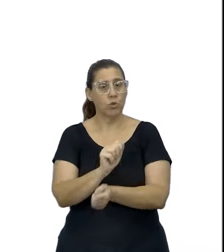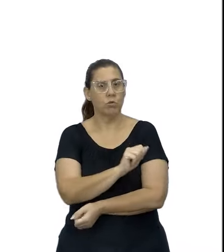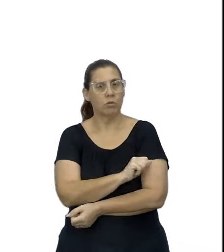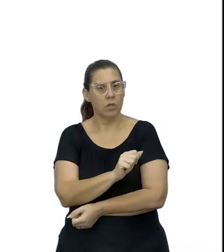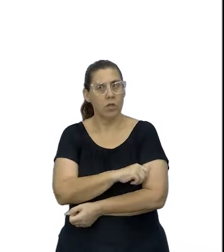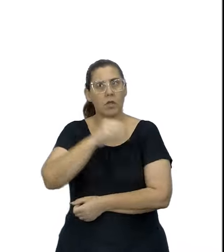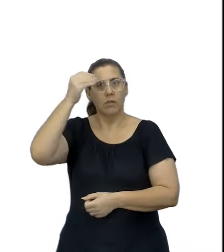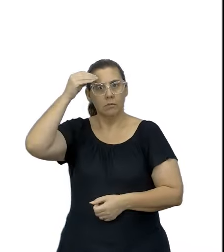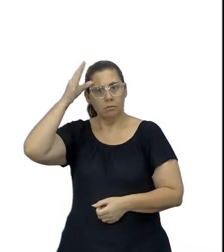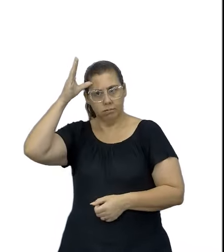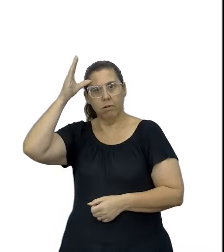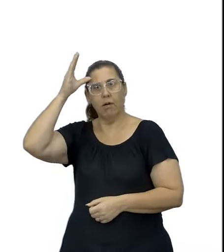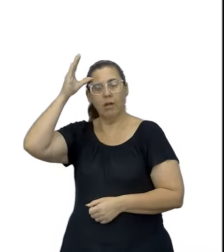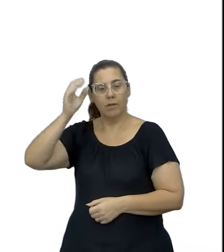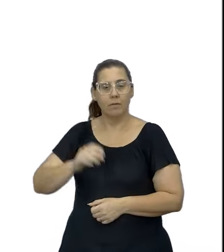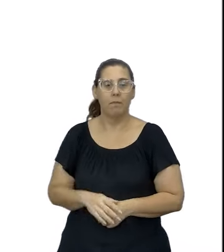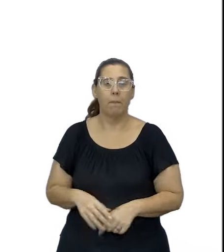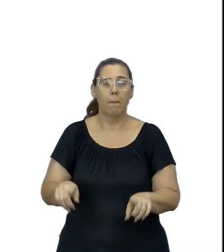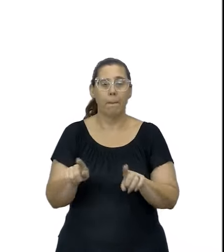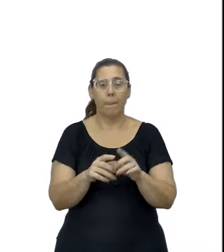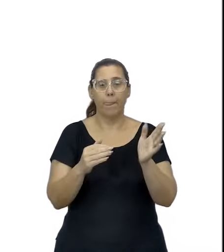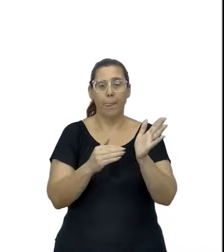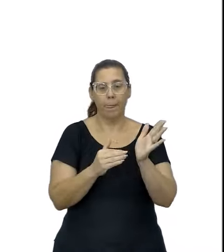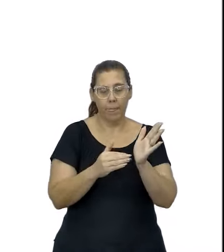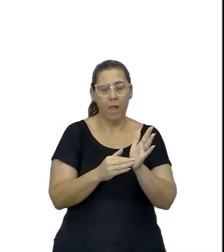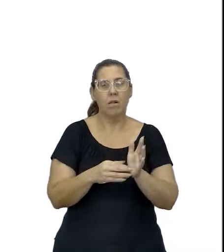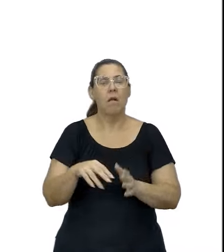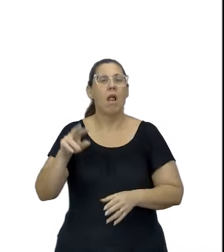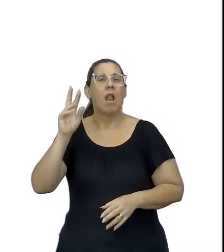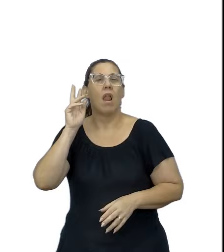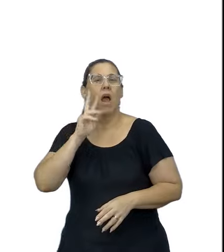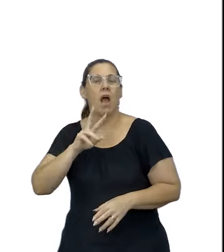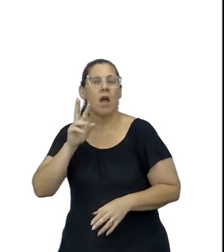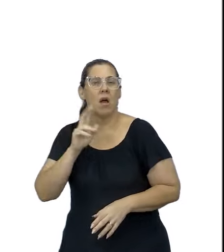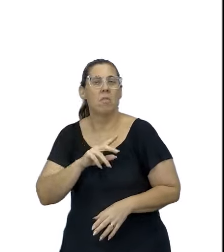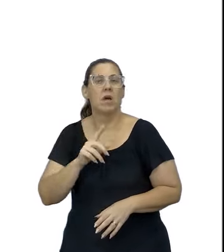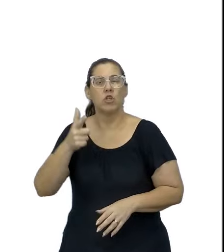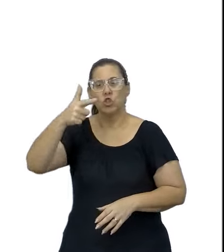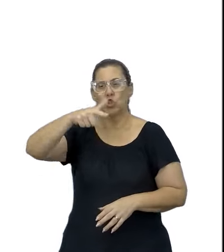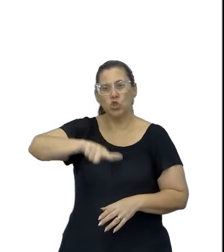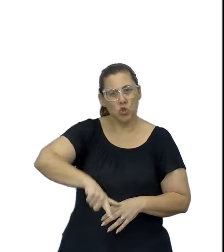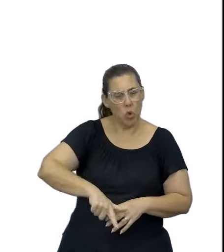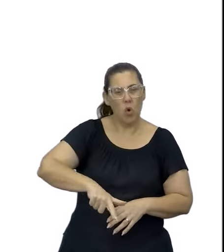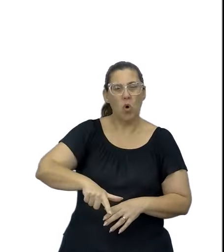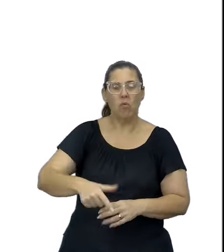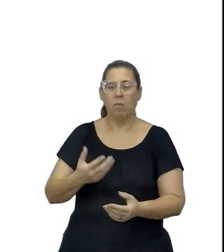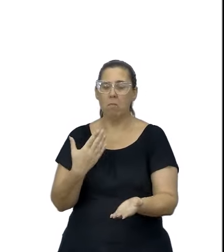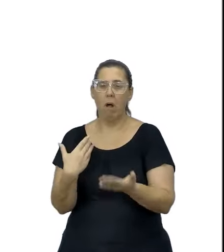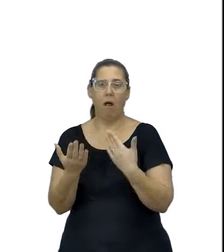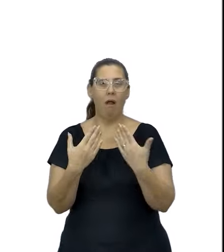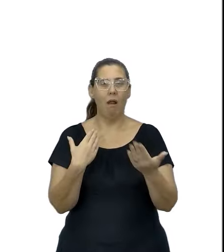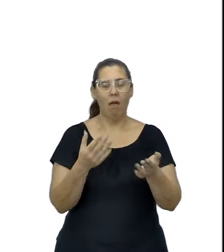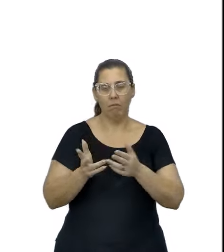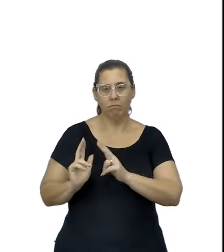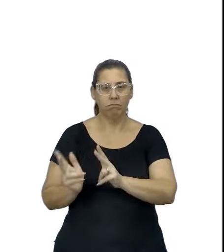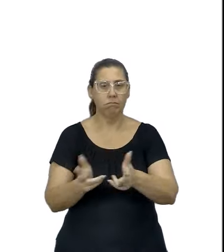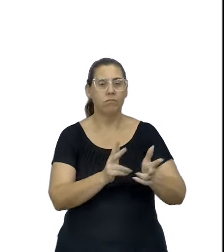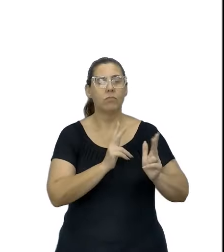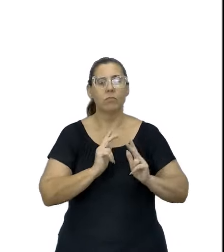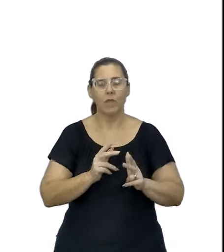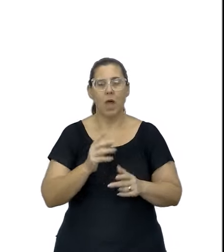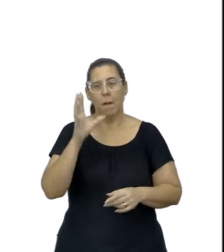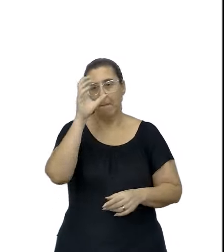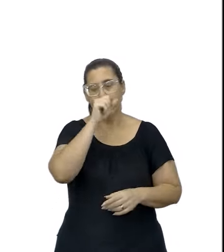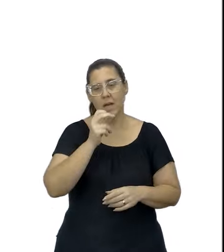possibilidades de aprendizagem. E, finalmente, retomar as discussões dessa pauta, aprofundar o estudo do material Aprender